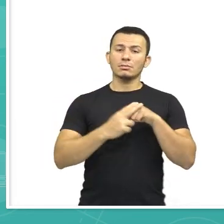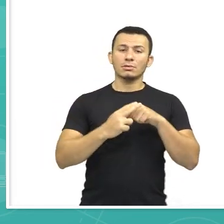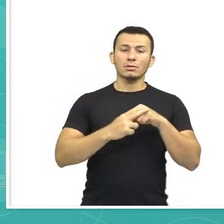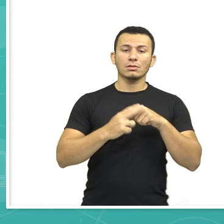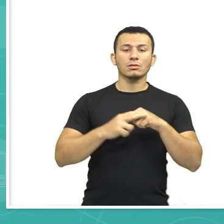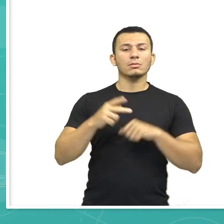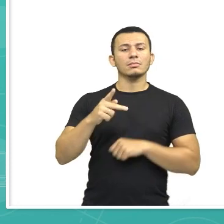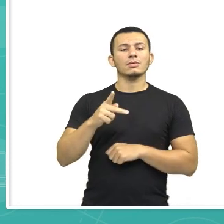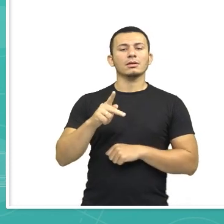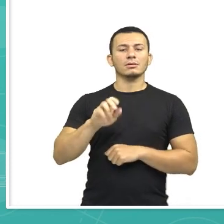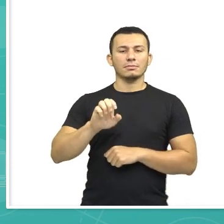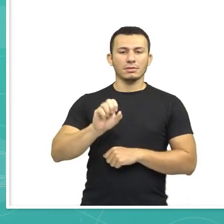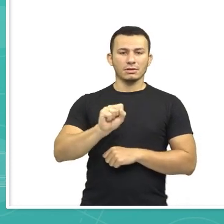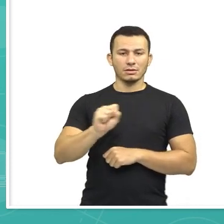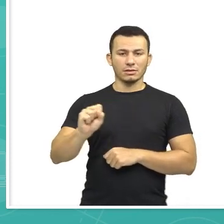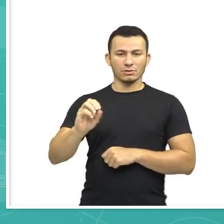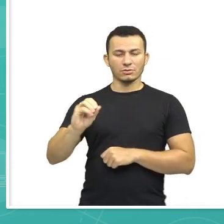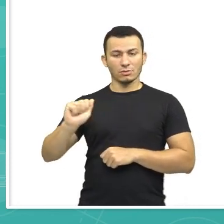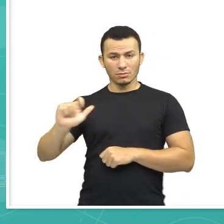pessoais